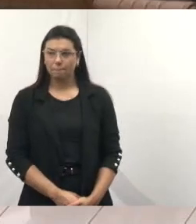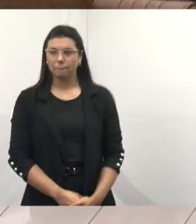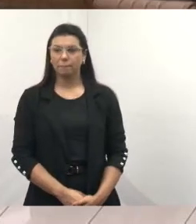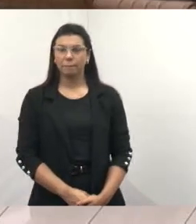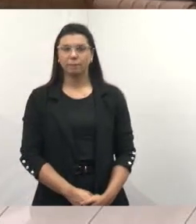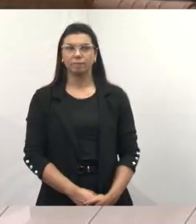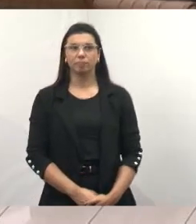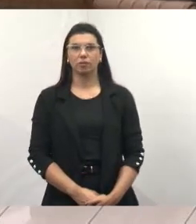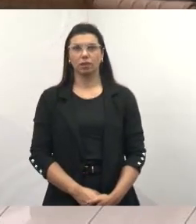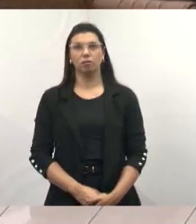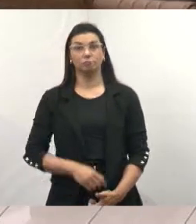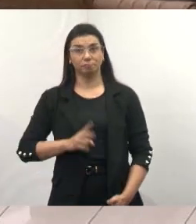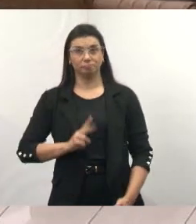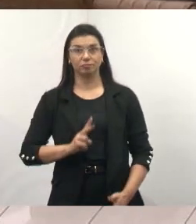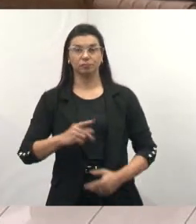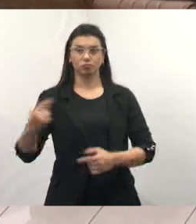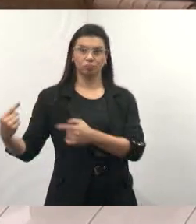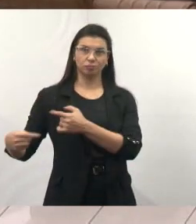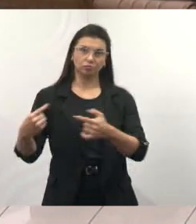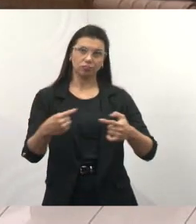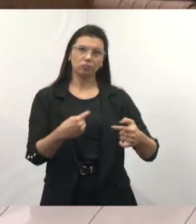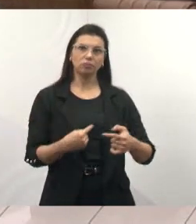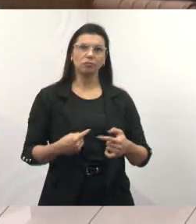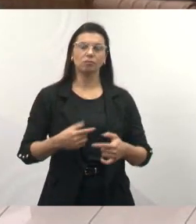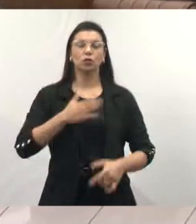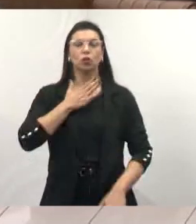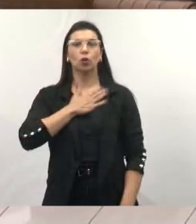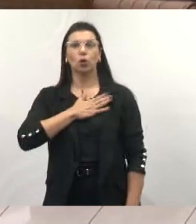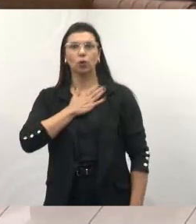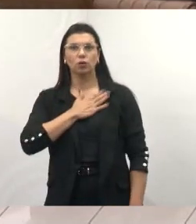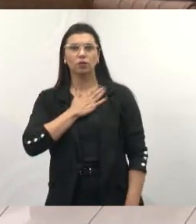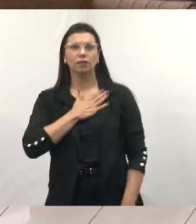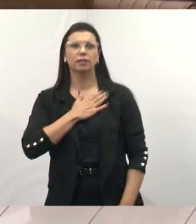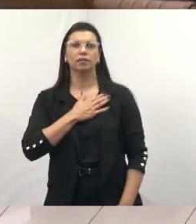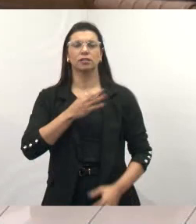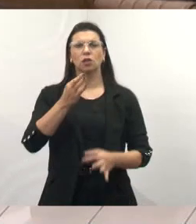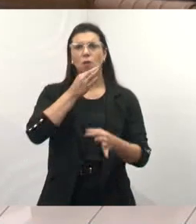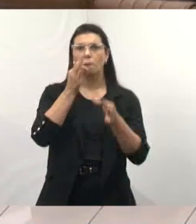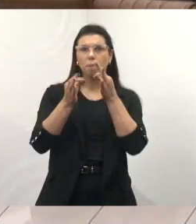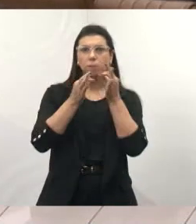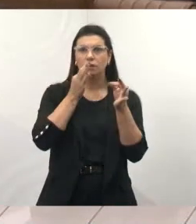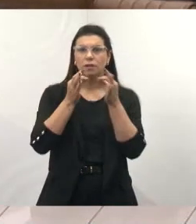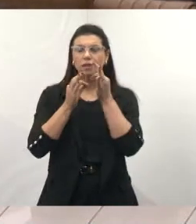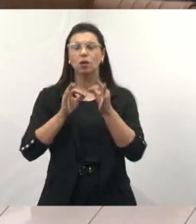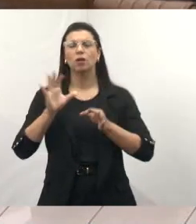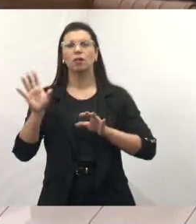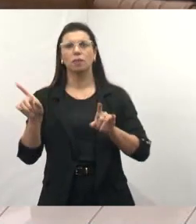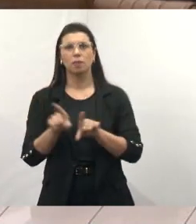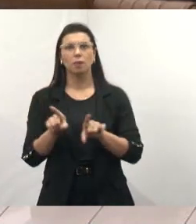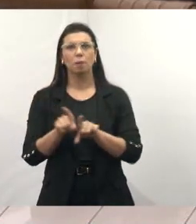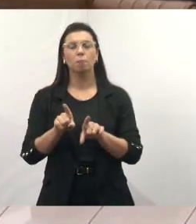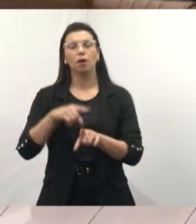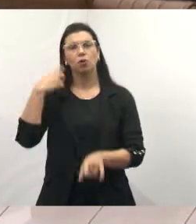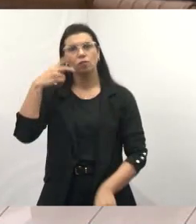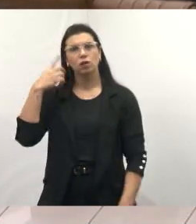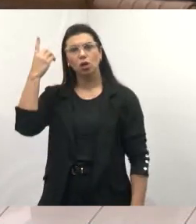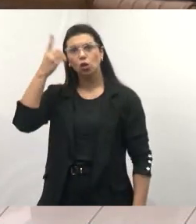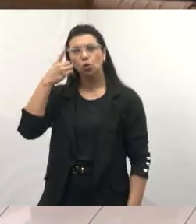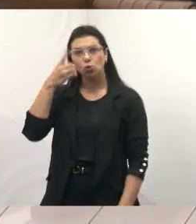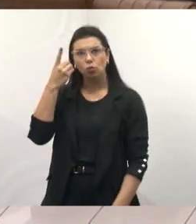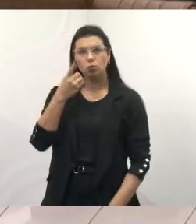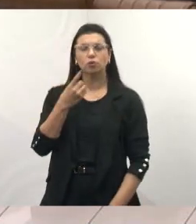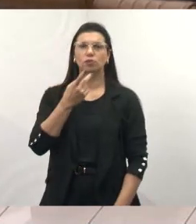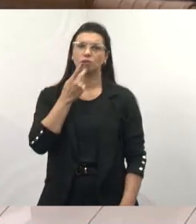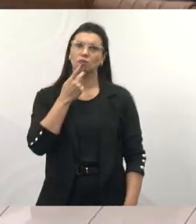O processo continua em discussão. Gostaria de tecer alguns comentários também, pegando o seu gancho, vereador Dude. Nós estivemos ontem ali